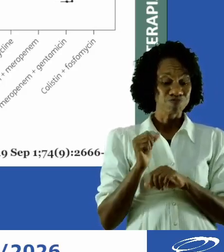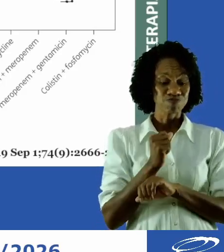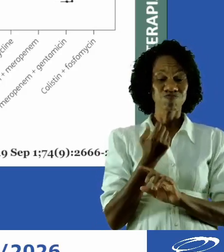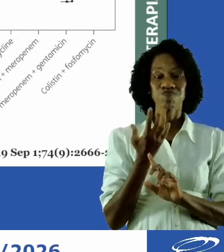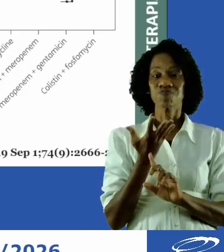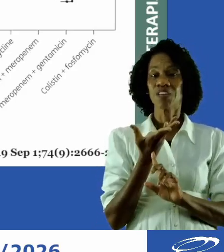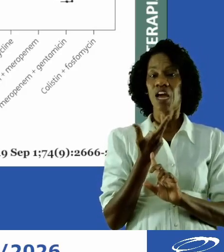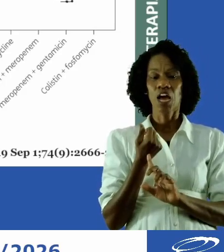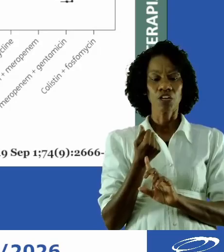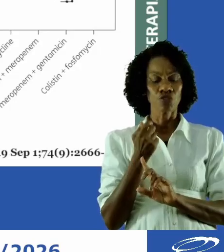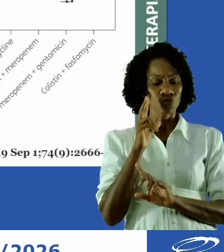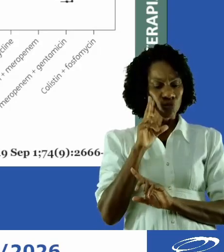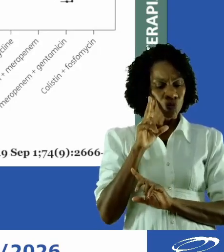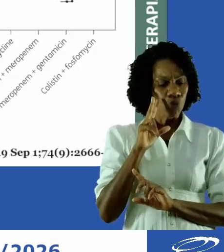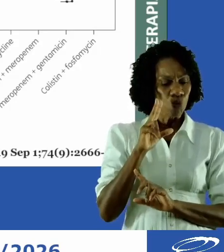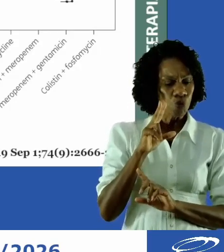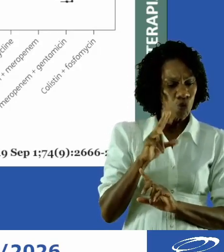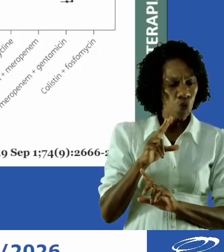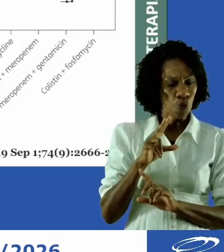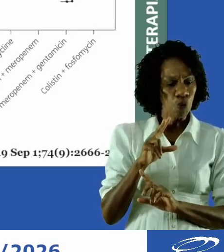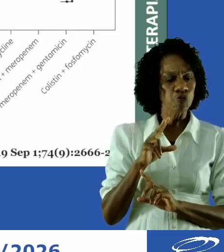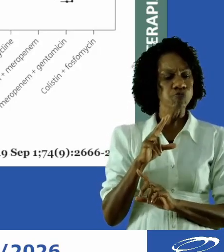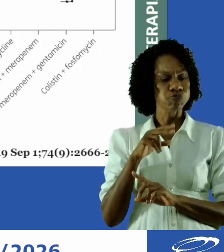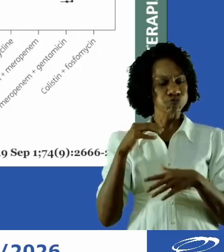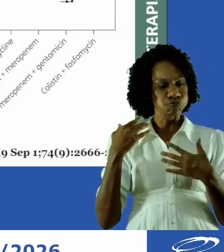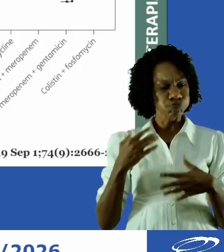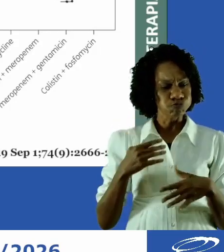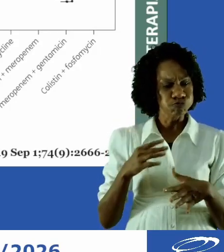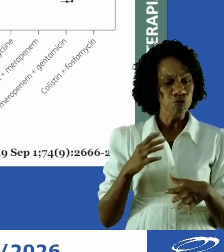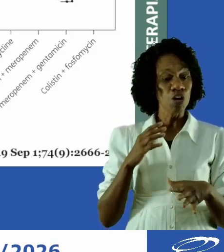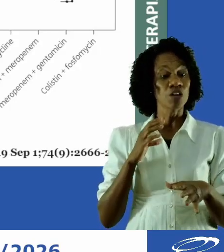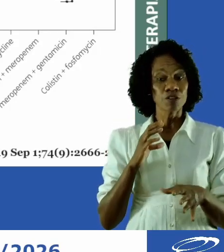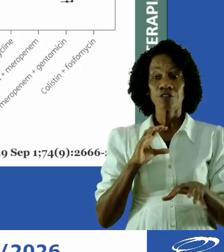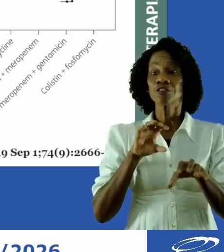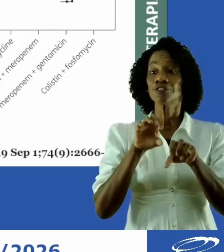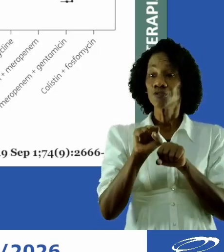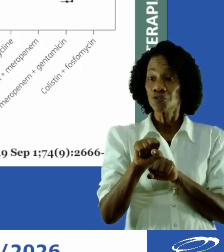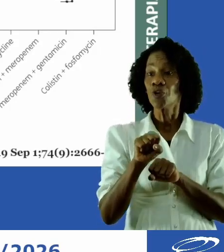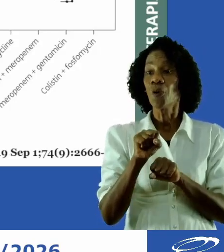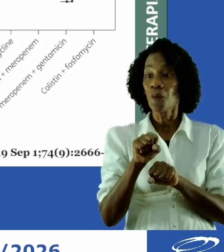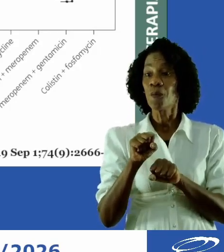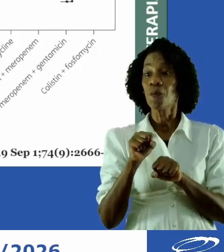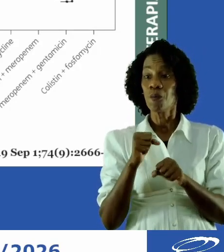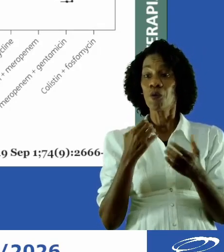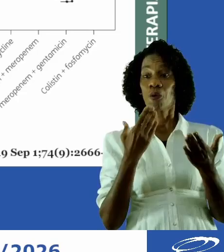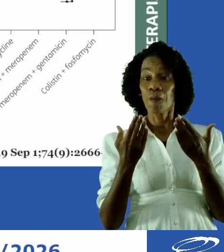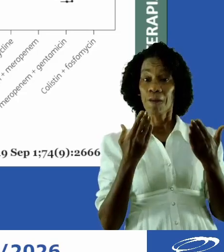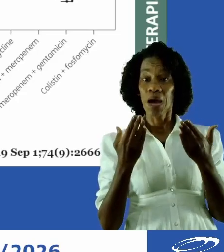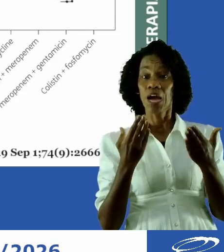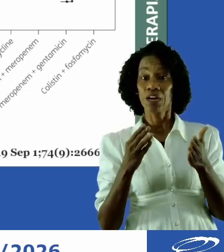Jaime olhou para isso, trabalha com PKPD, fez a formação dele na Austrália em relação a isso e fez um estudo clínico